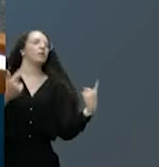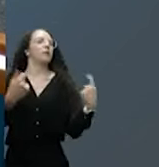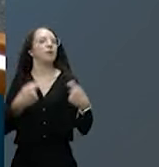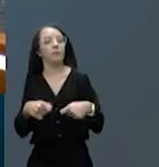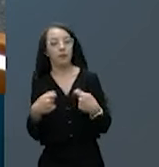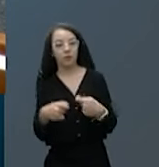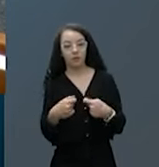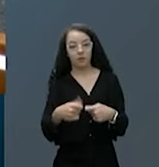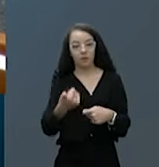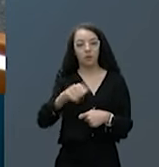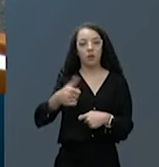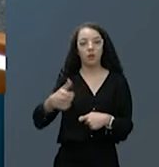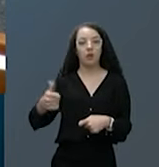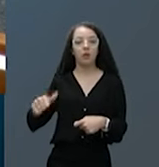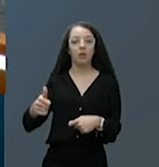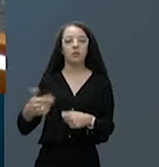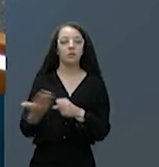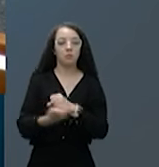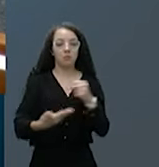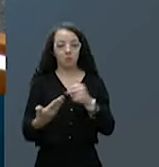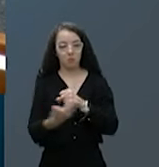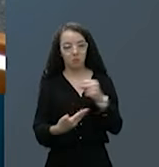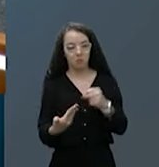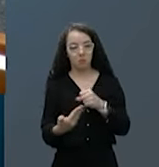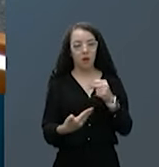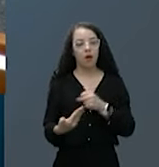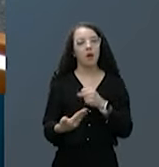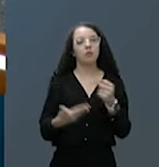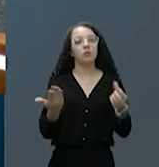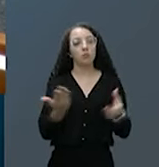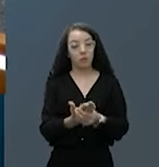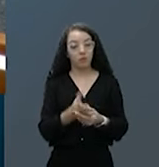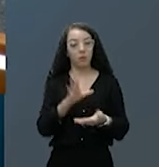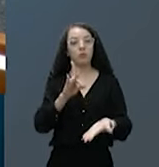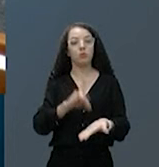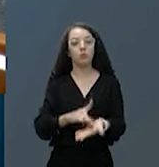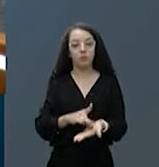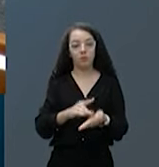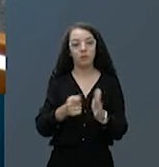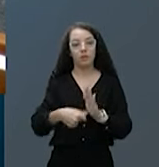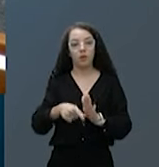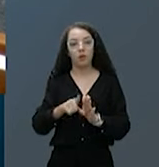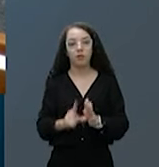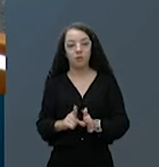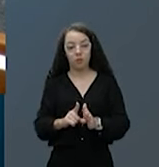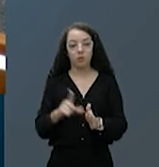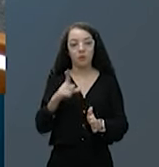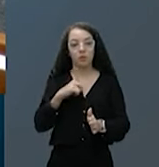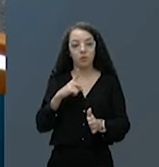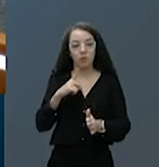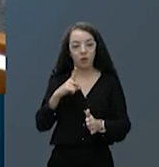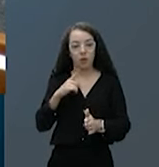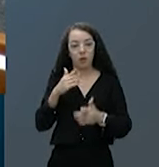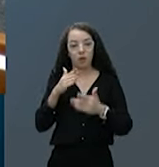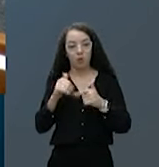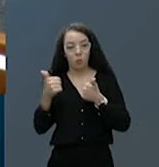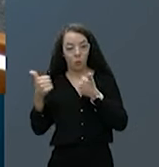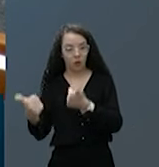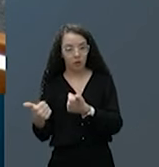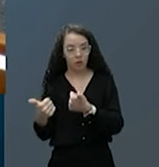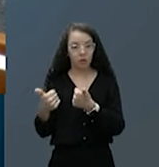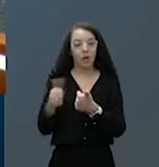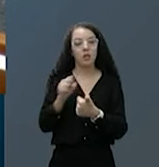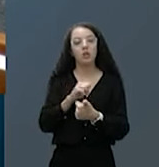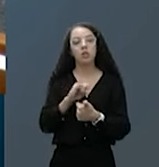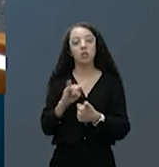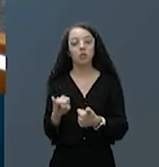dialeticidade entre o caso concreto e o precedente qualificado, demonstrando-se de forma clara que a interposição do recurso tenha sido abusiva